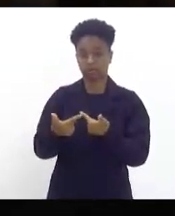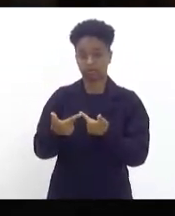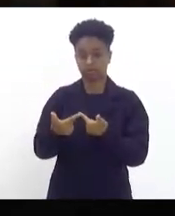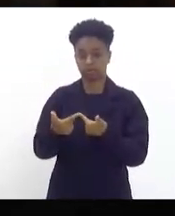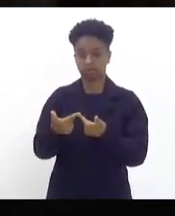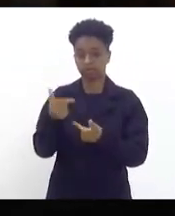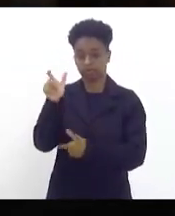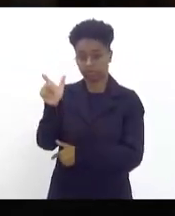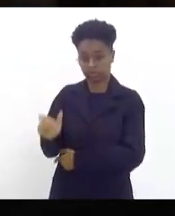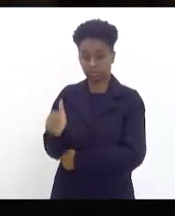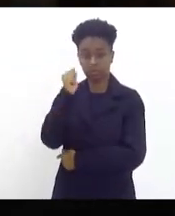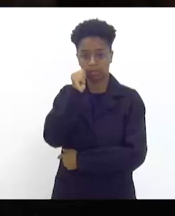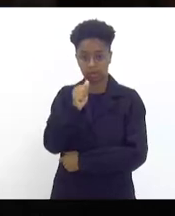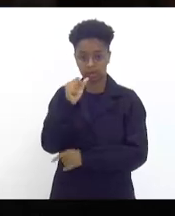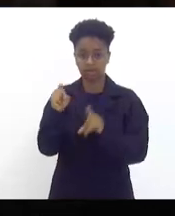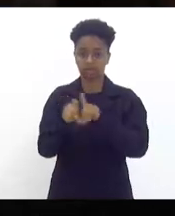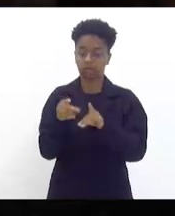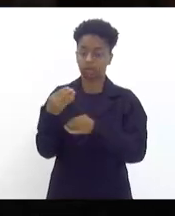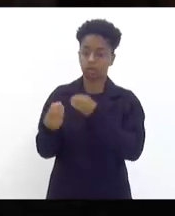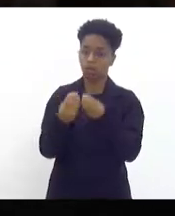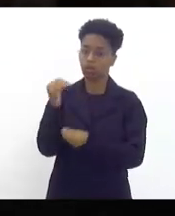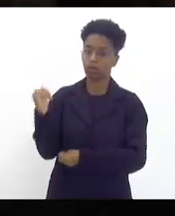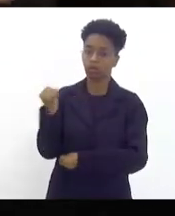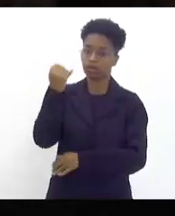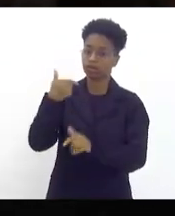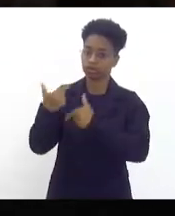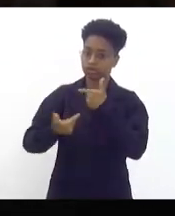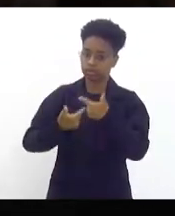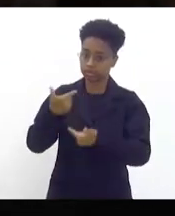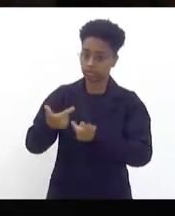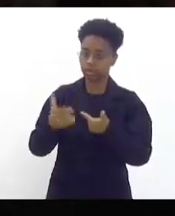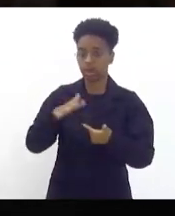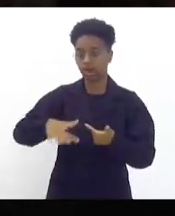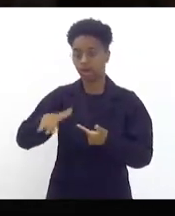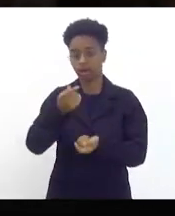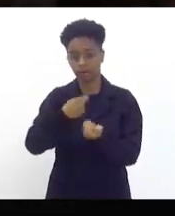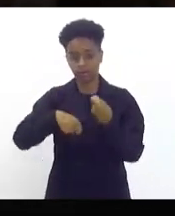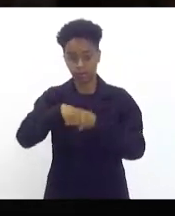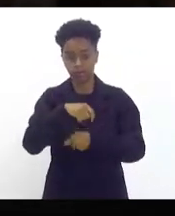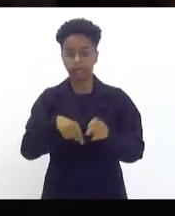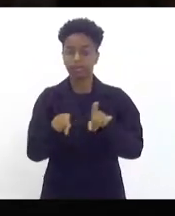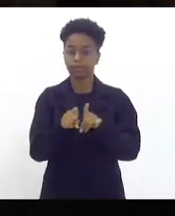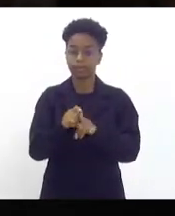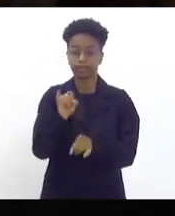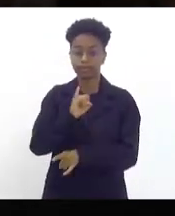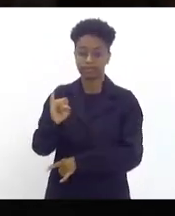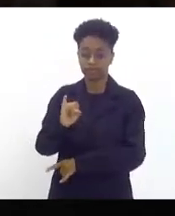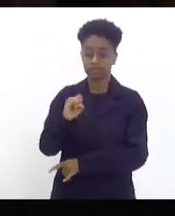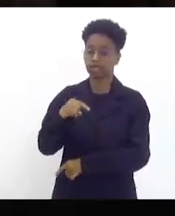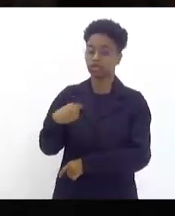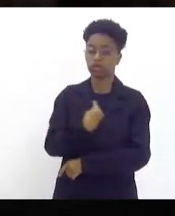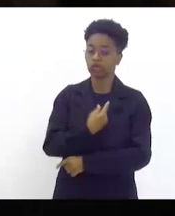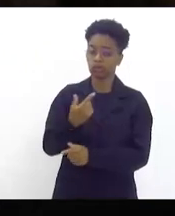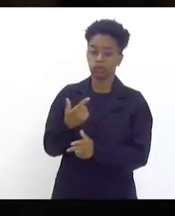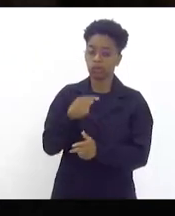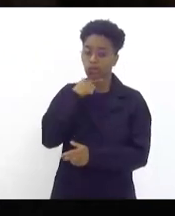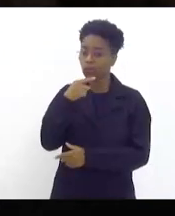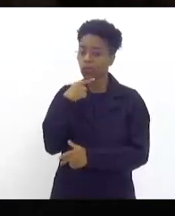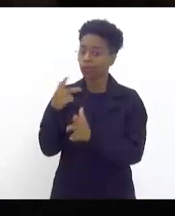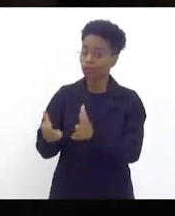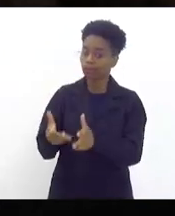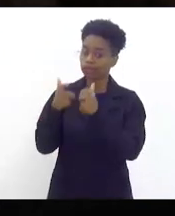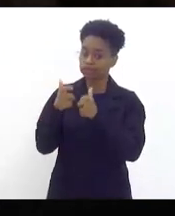das mulheres e da importância que esse trabalho tem para roda da economia e sem nessa mesma esteira compensação